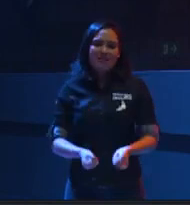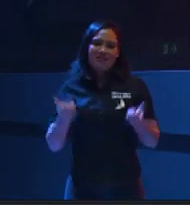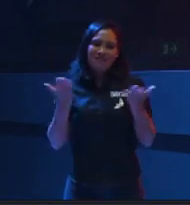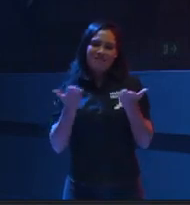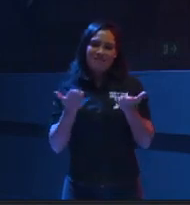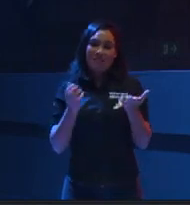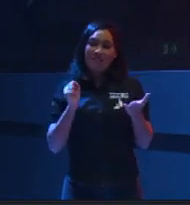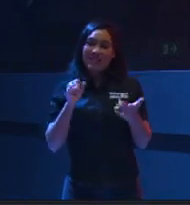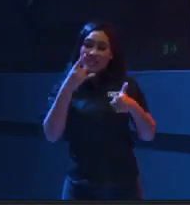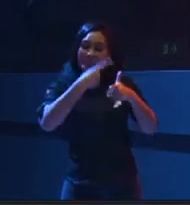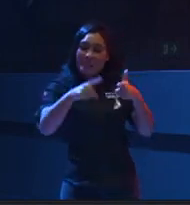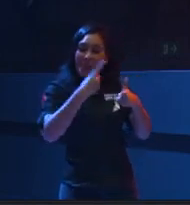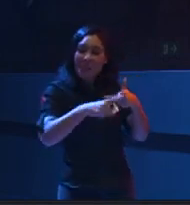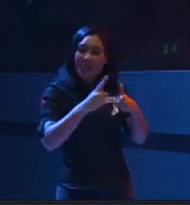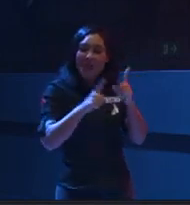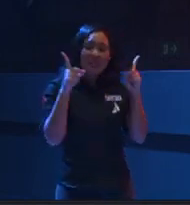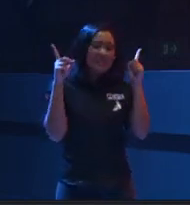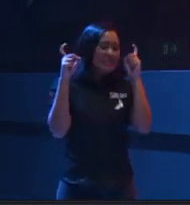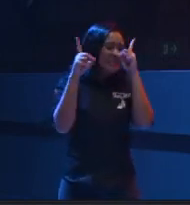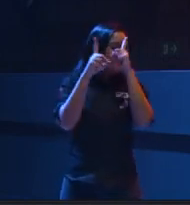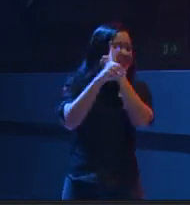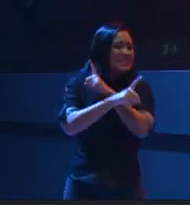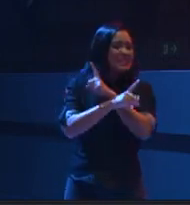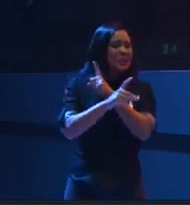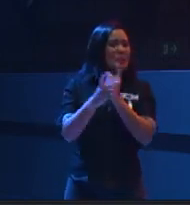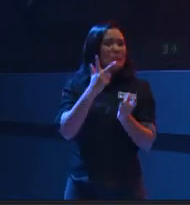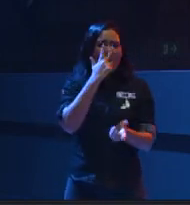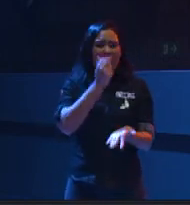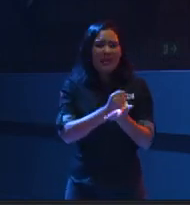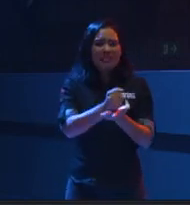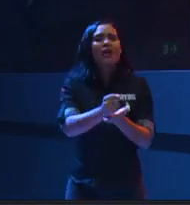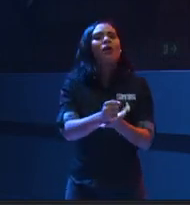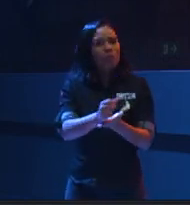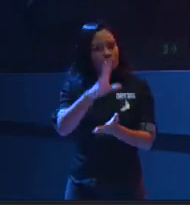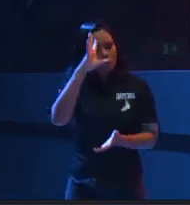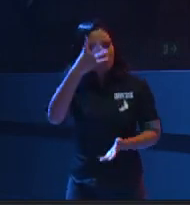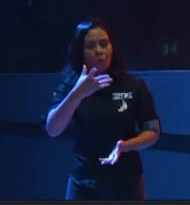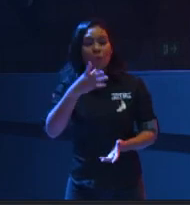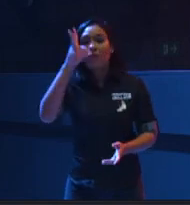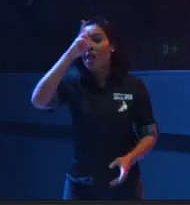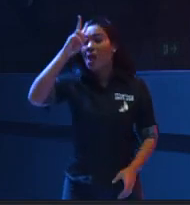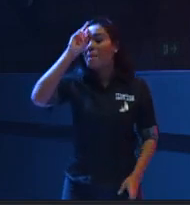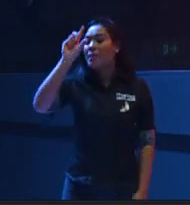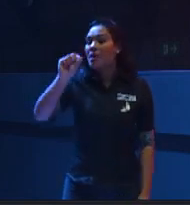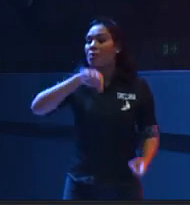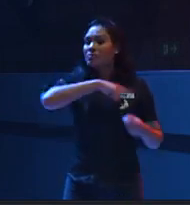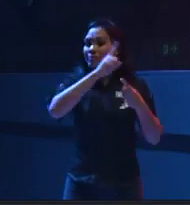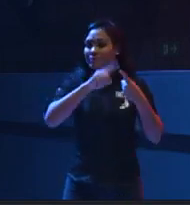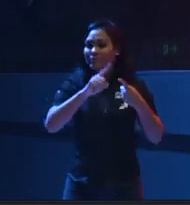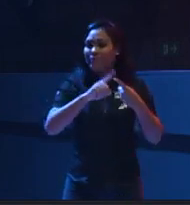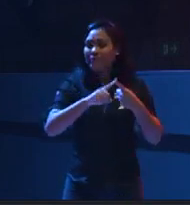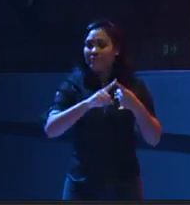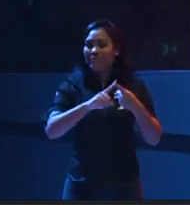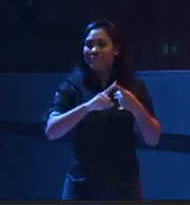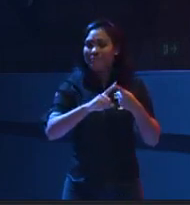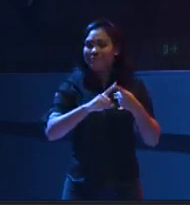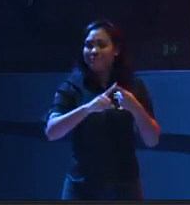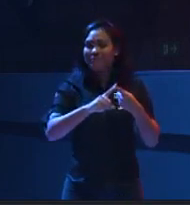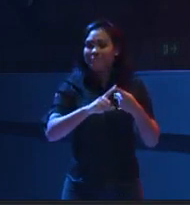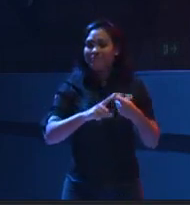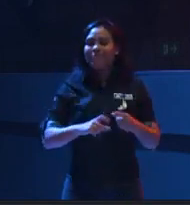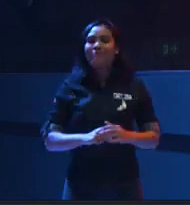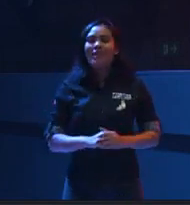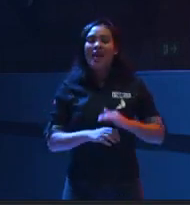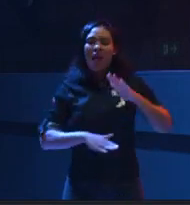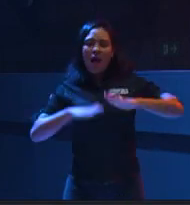um problema que parecem solução primeiro lembre-se que os problemas podem ser